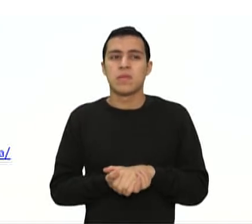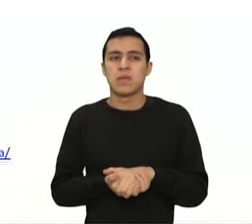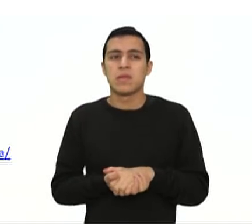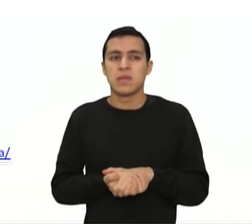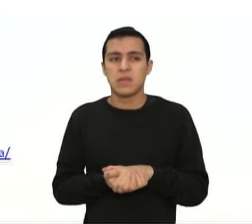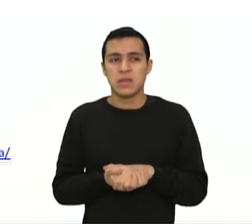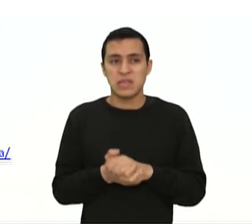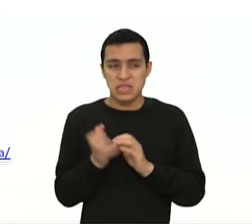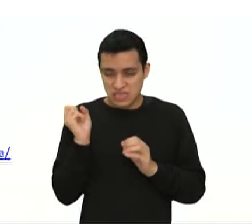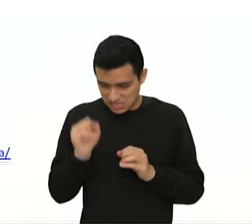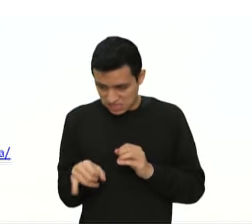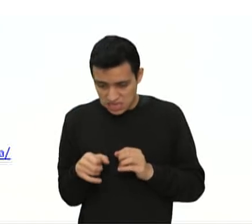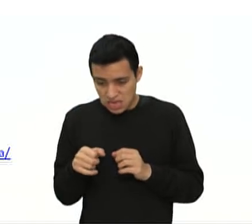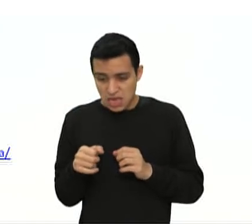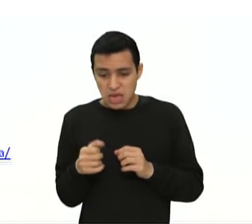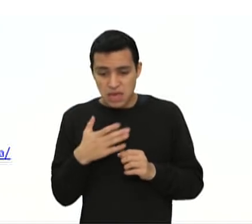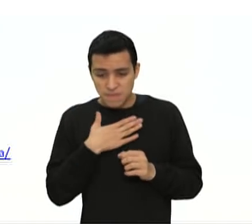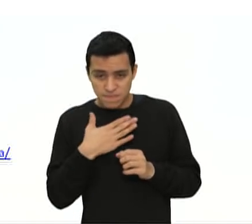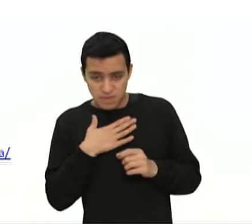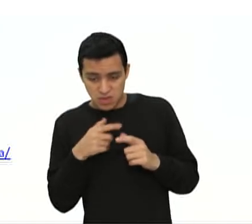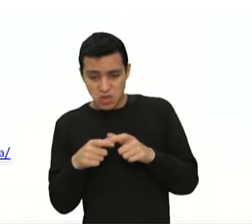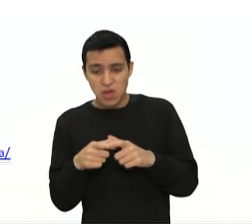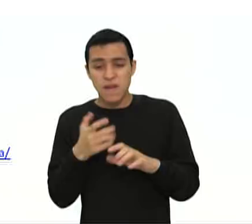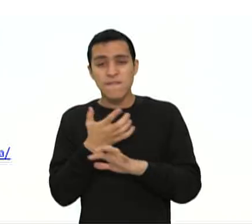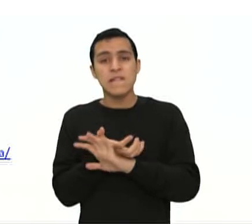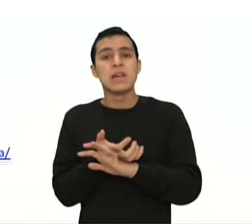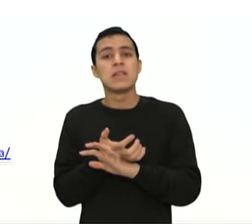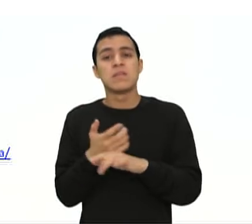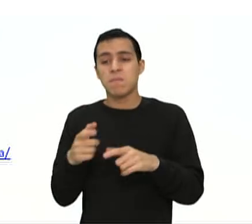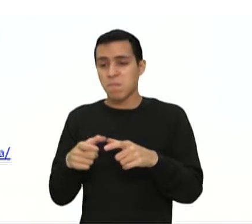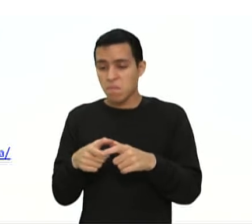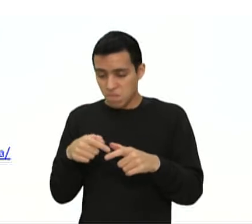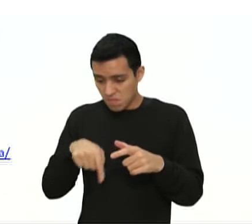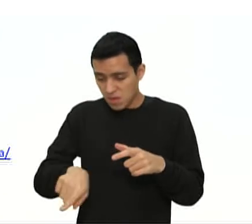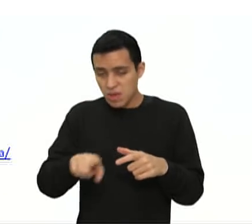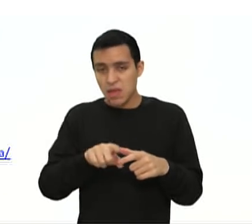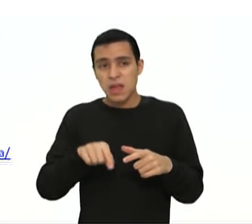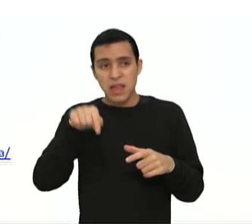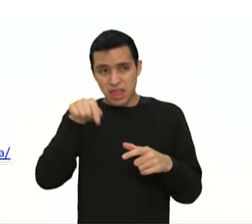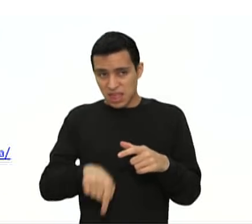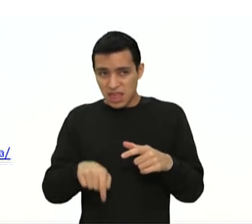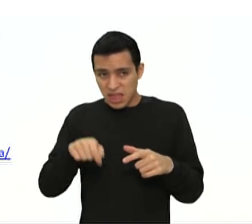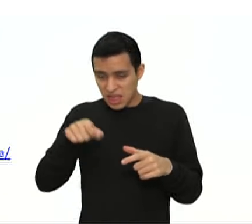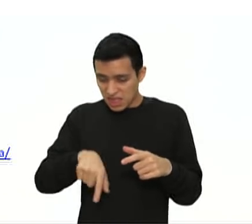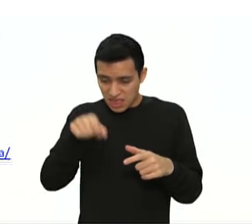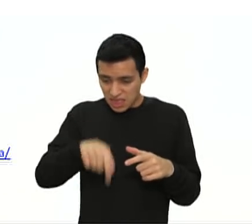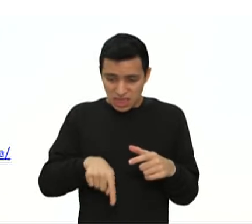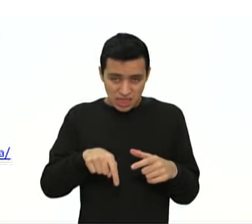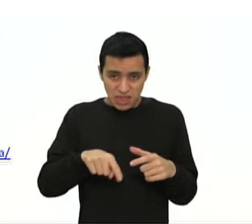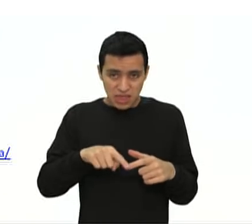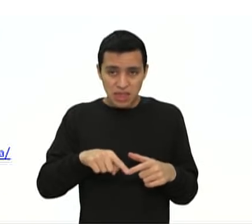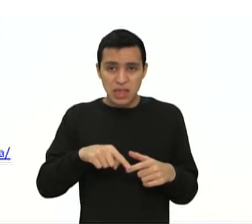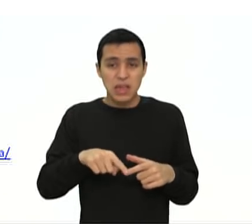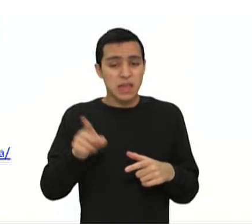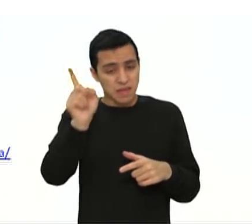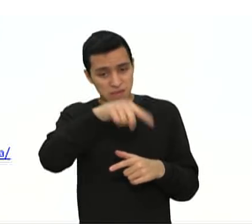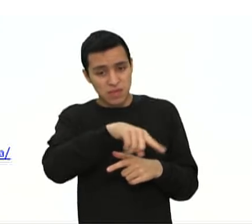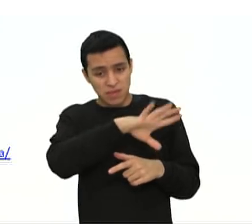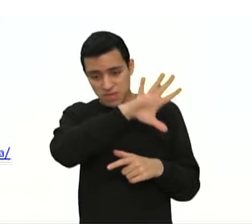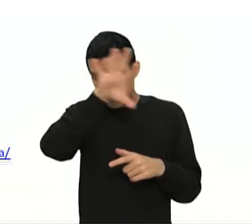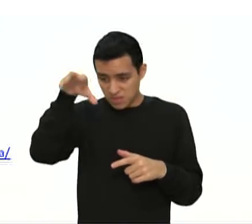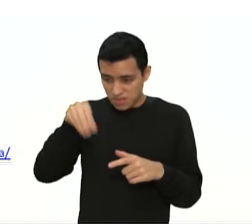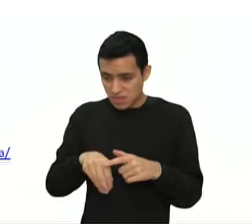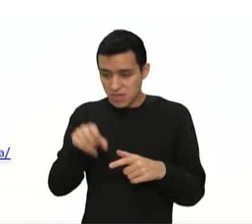Se a distribuição acabar em uma de suas covas que estava vazia, as sementes dessa cova e da cova oposta vão para a sua